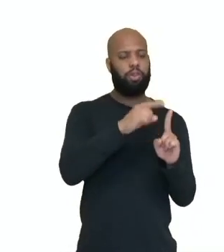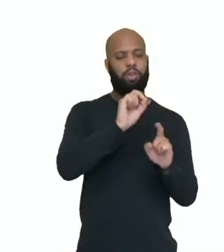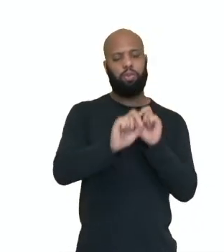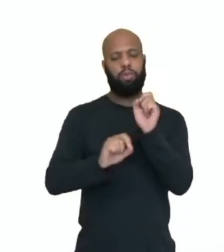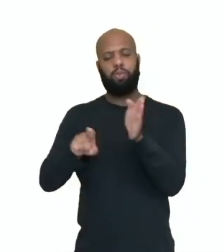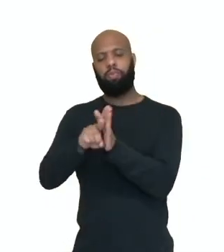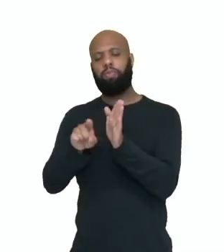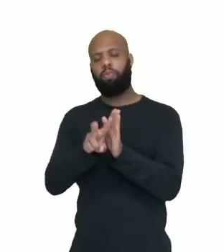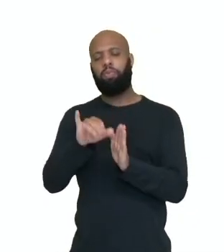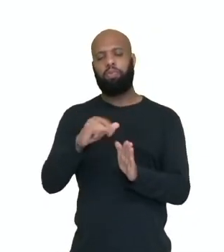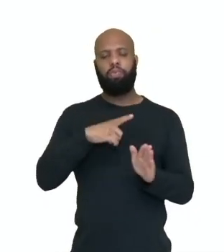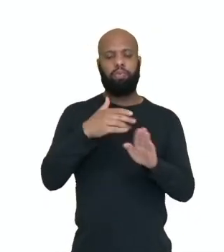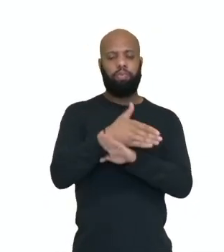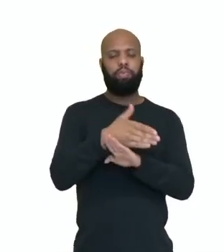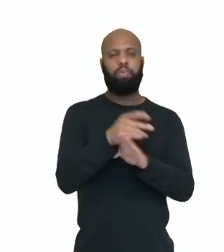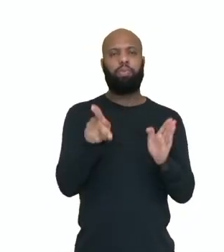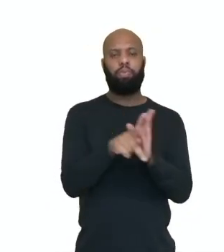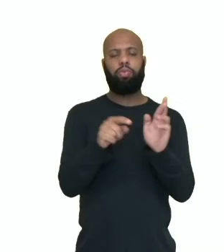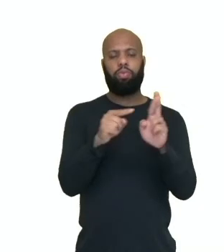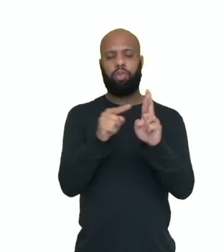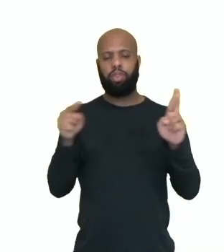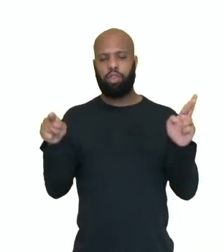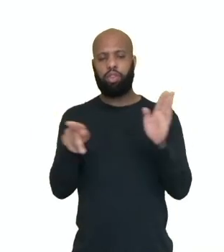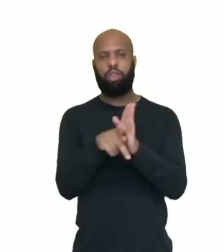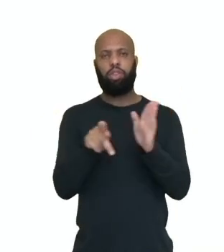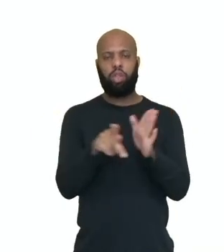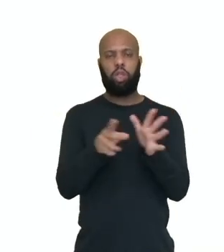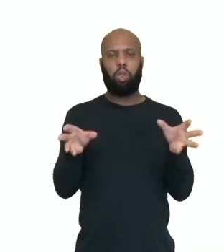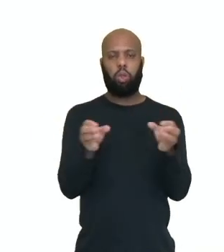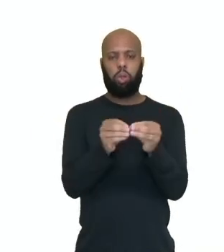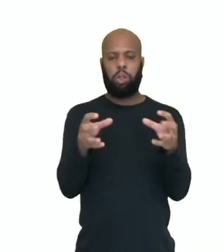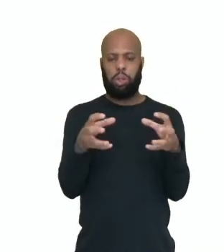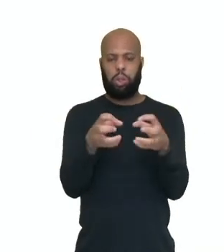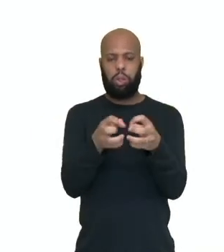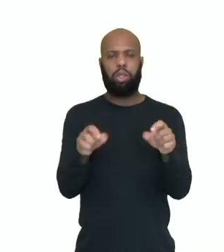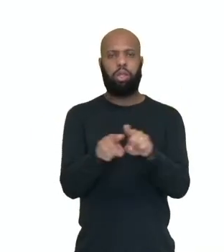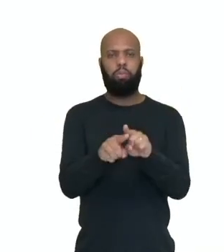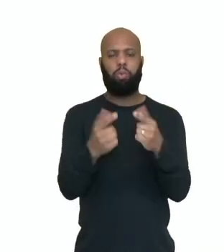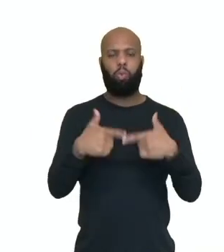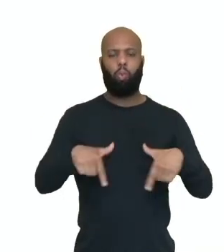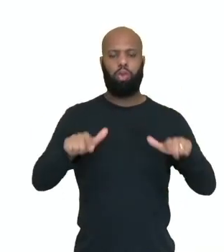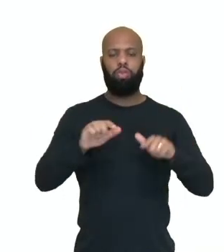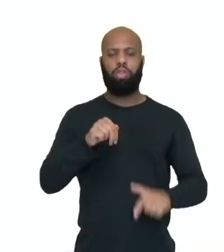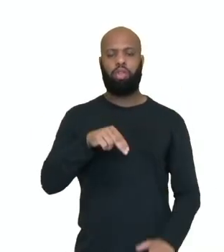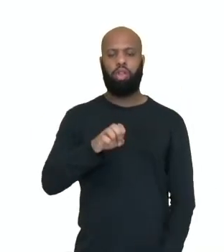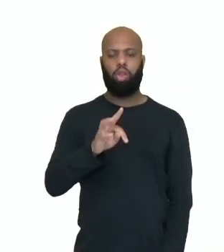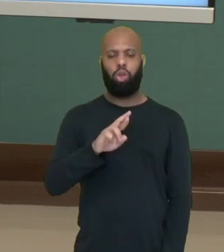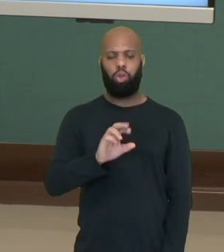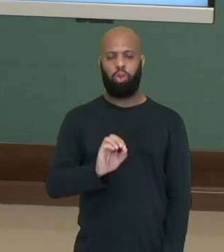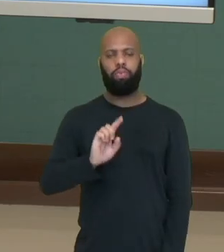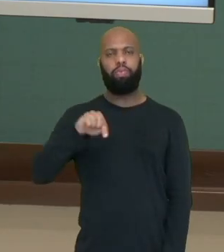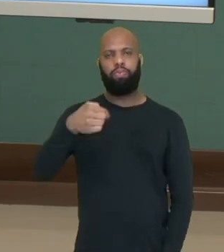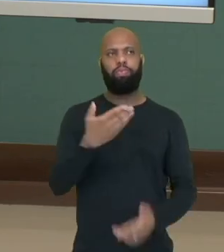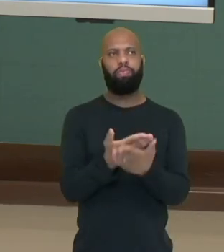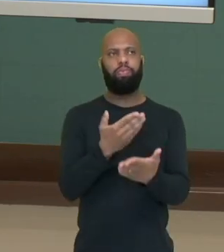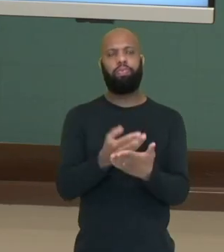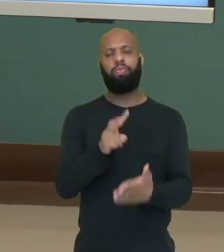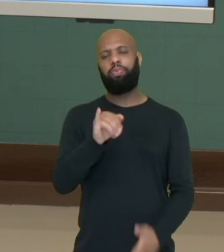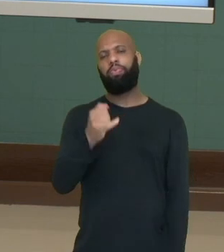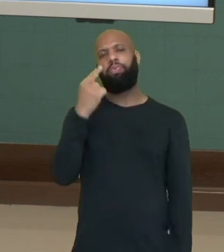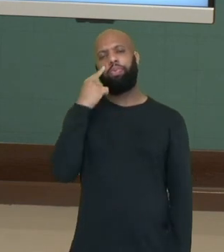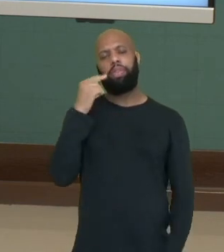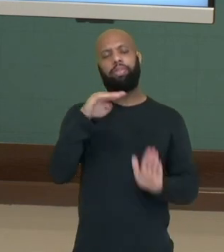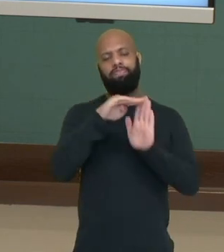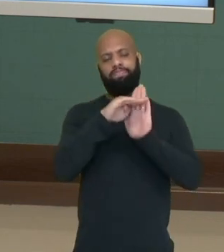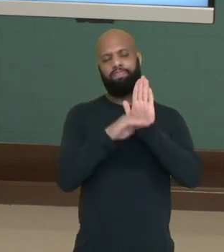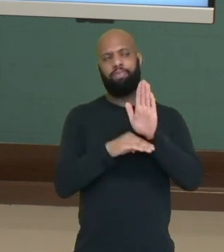que participarão das reações de oxirredução e ficarão neutros. Então, nas próximas aulas, a gente vai estar vendo essa lista